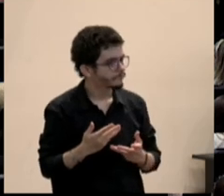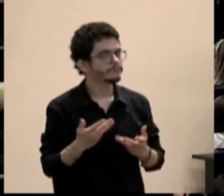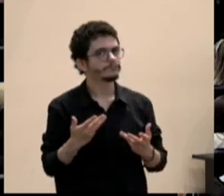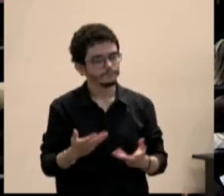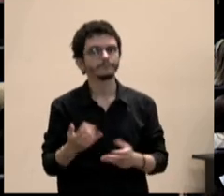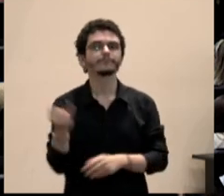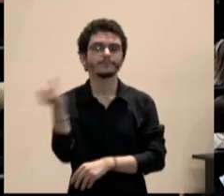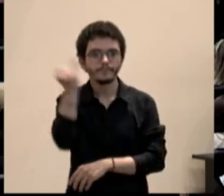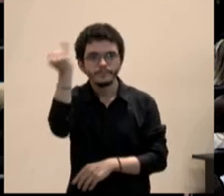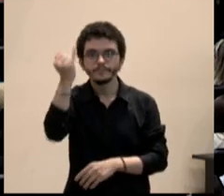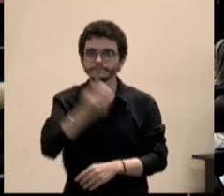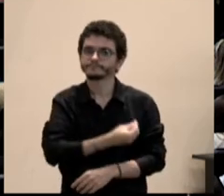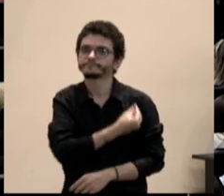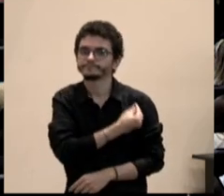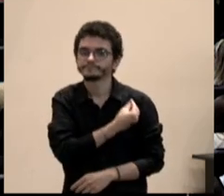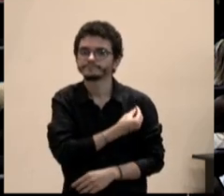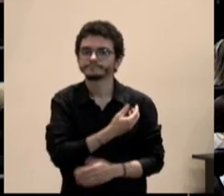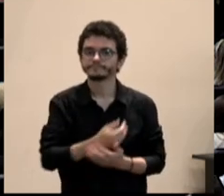Importantíssima presença, né?